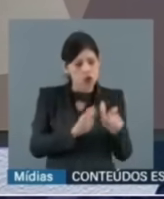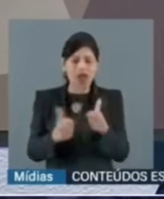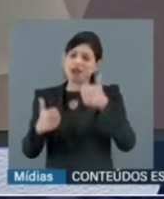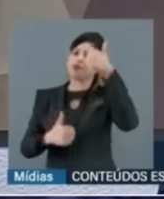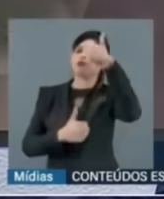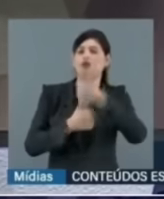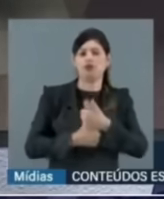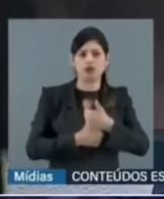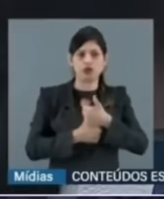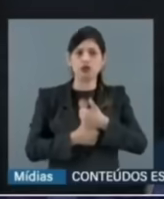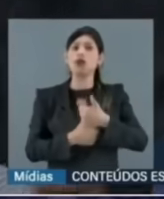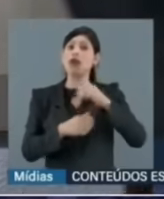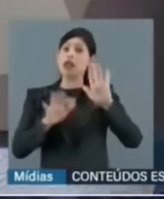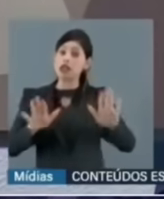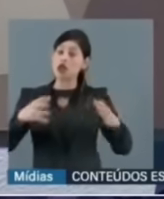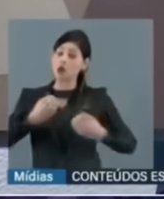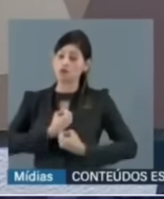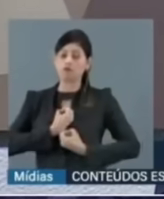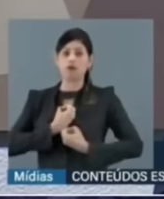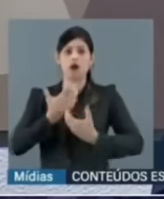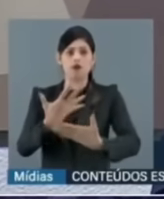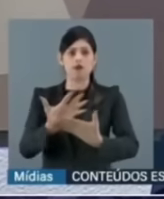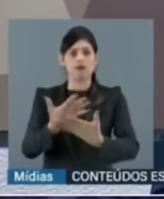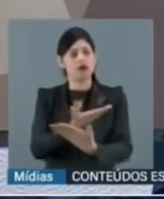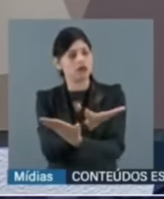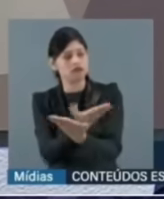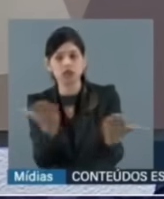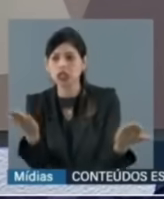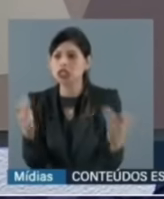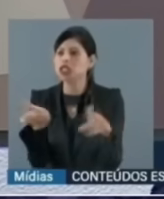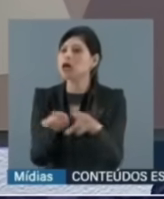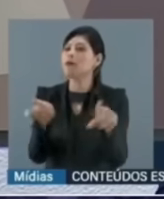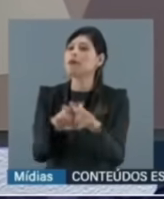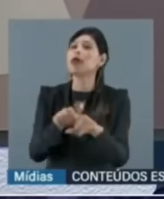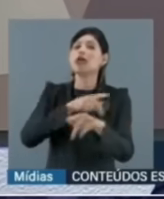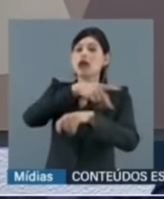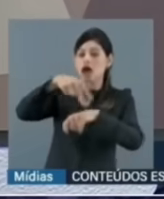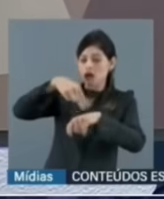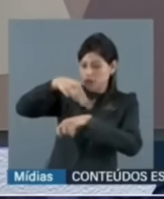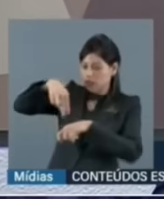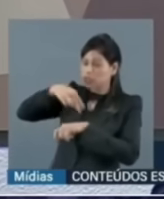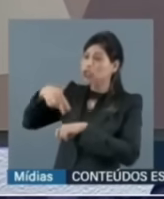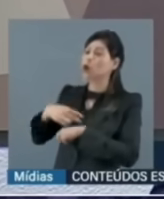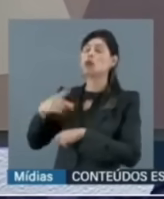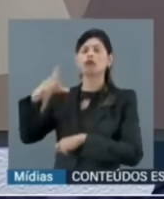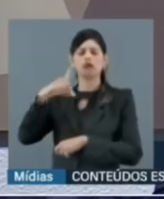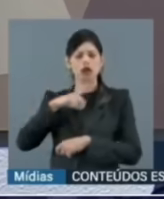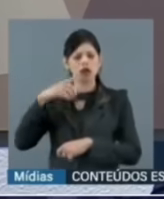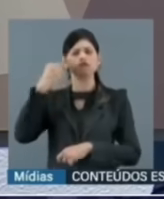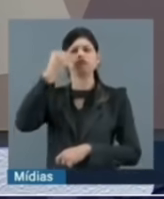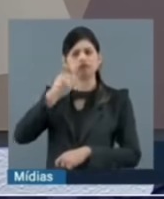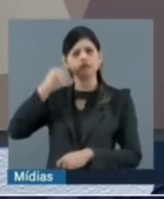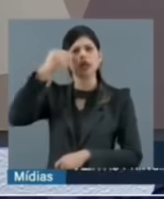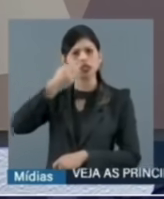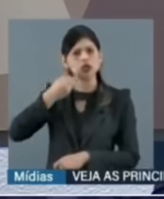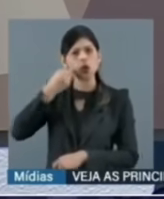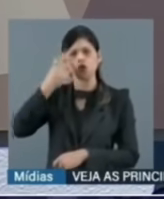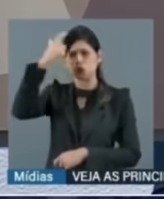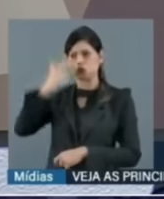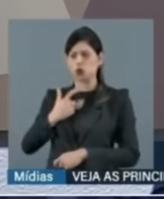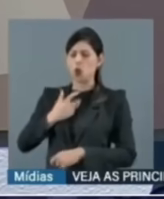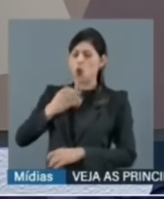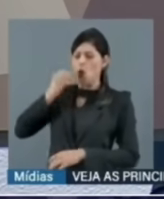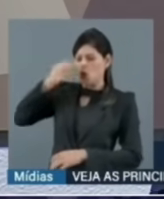a vossas excelências e a nossa nação ofereço a experiência de quem foi juiz federal por 12